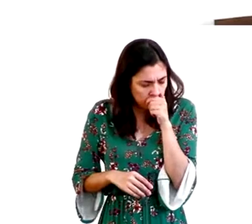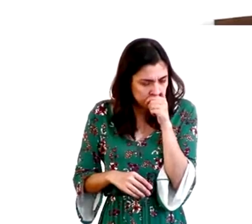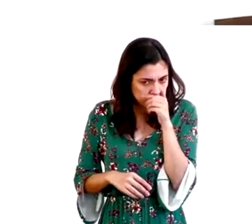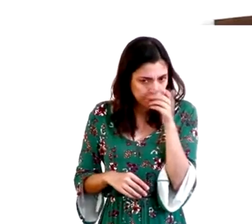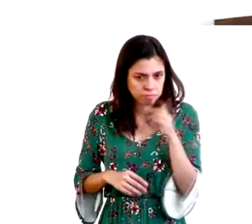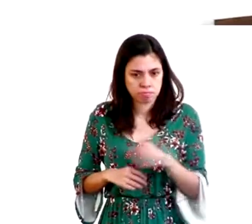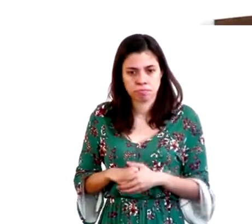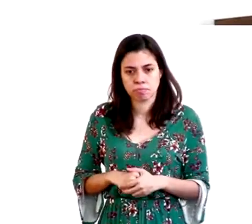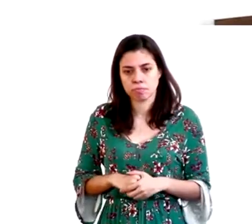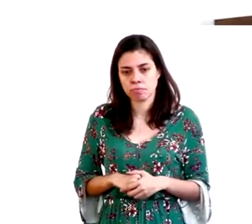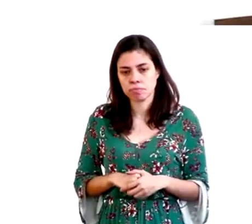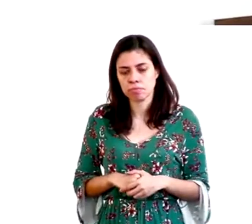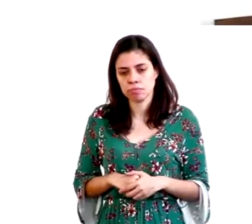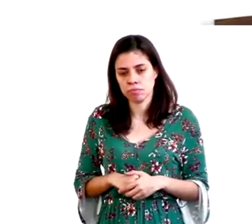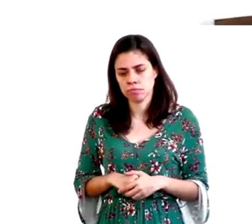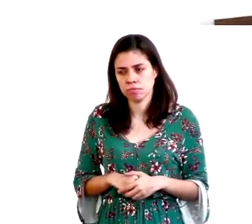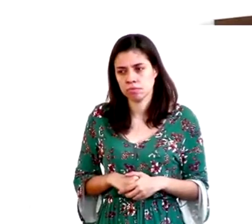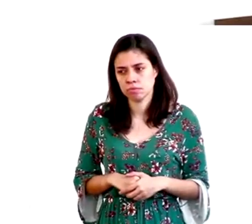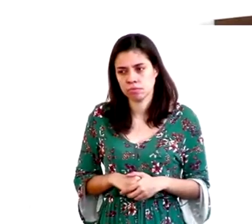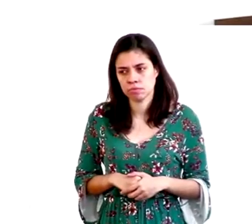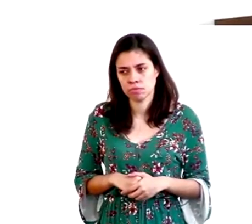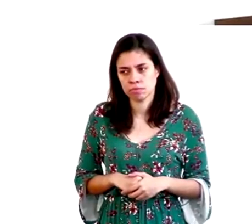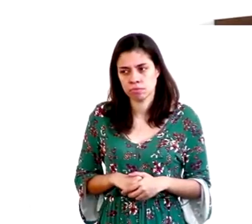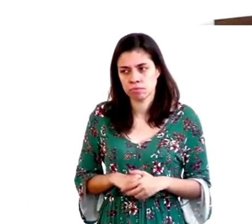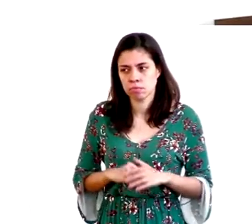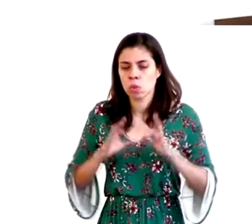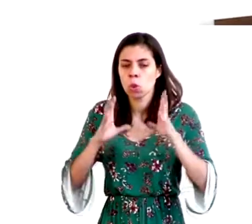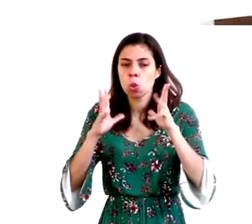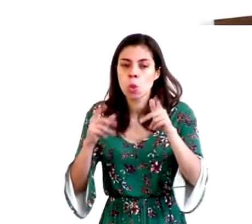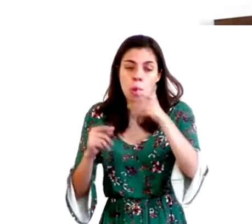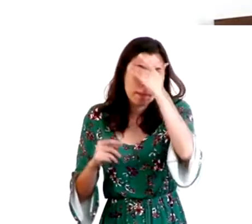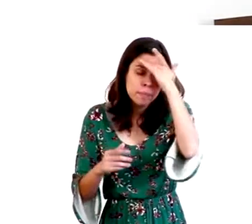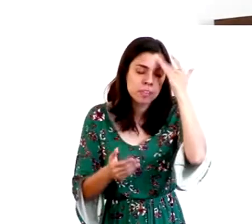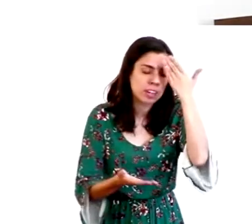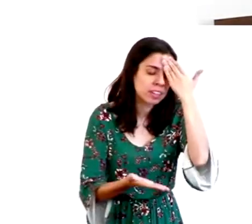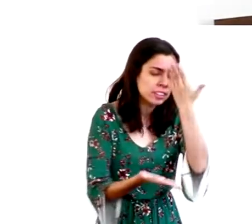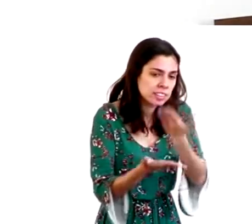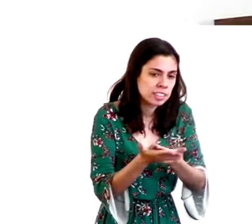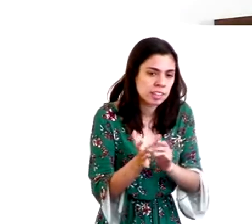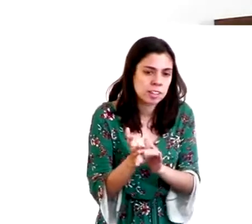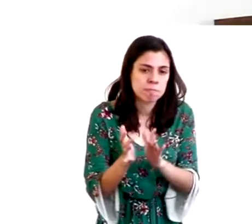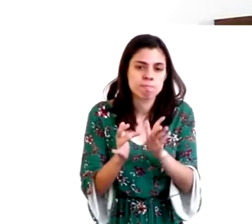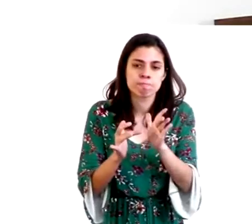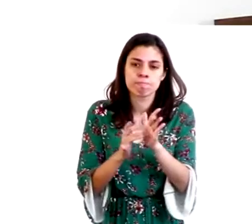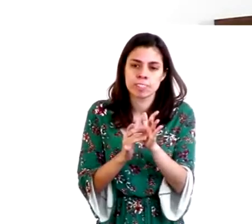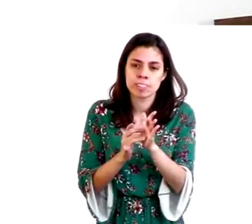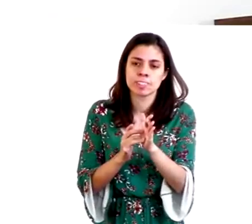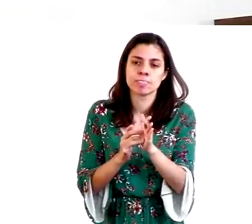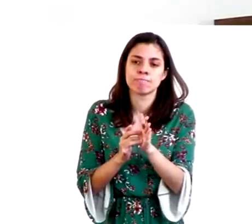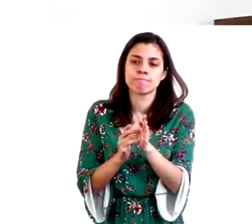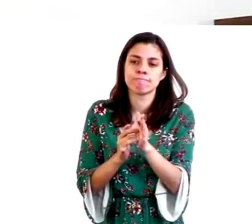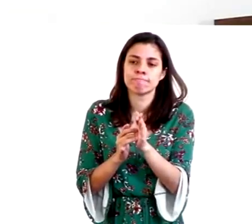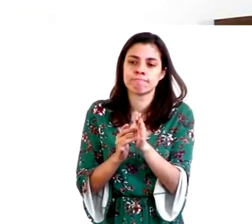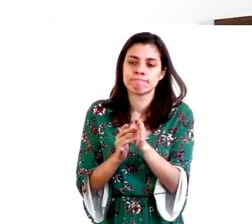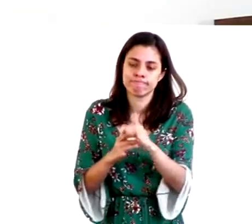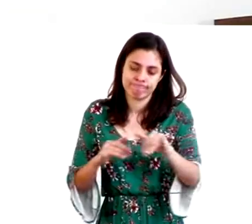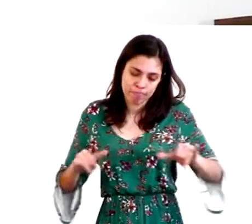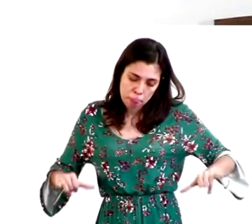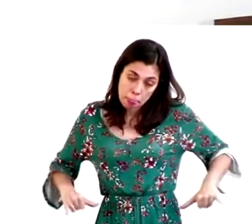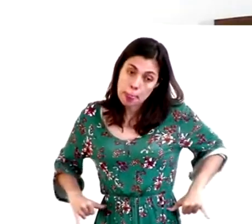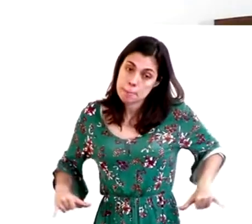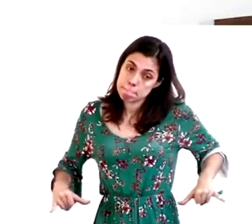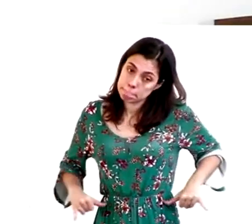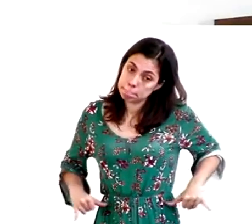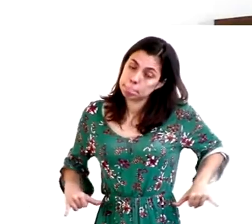Todos aqueles cidadãos do reino, todos aqueles que creram em Jesus Cristo, vão padecer neste mundo